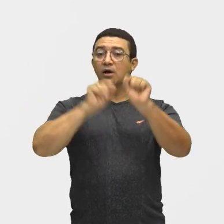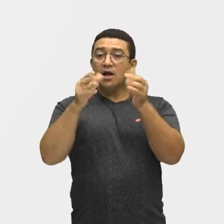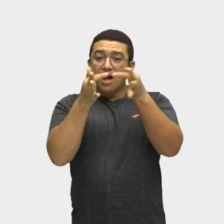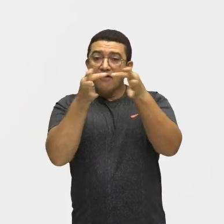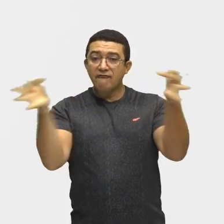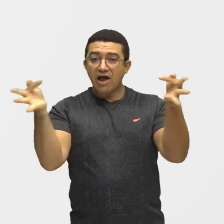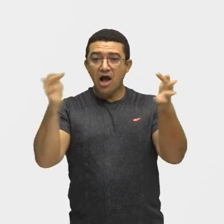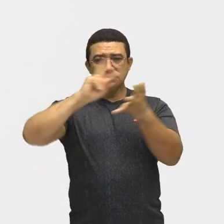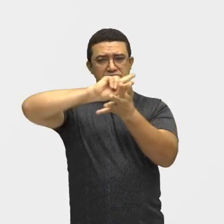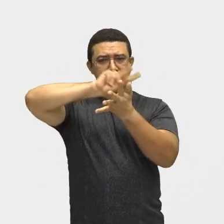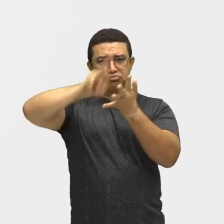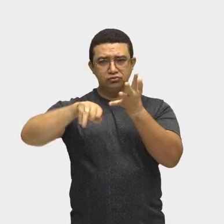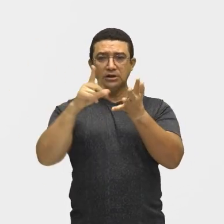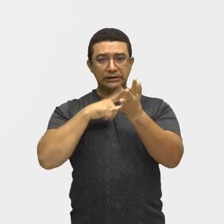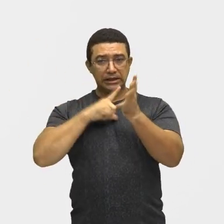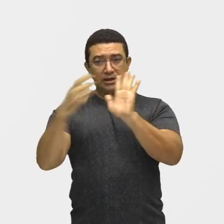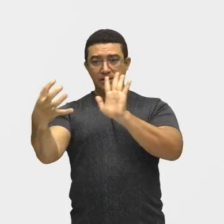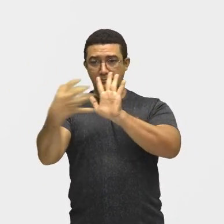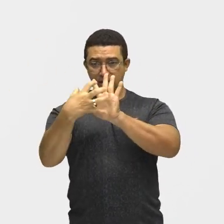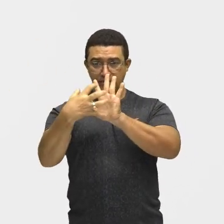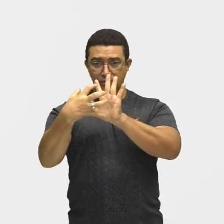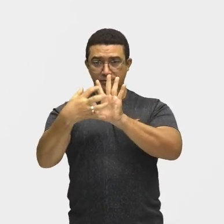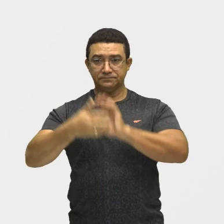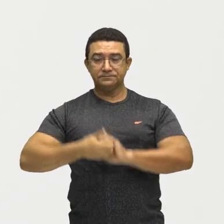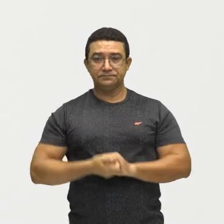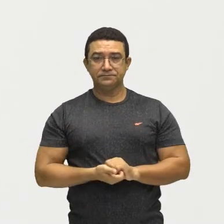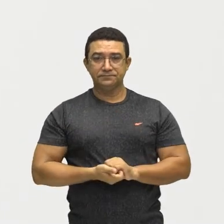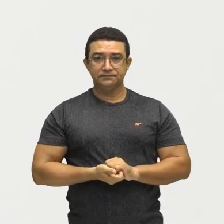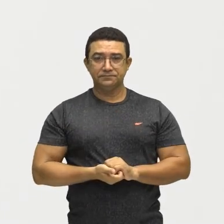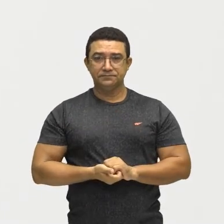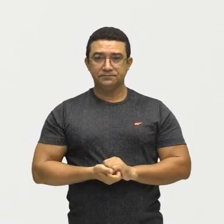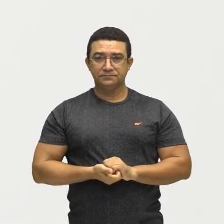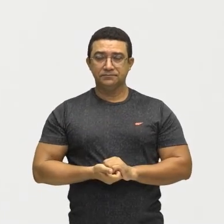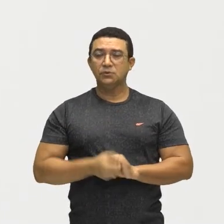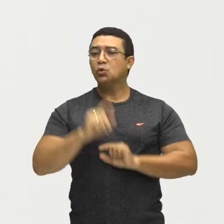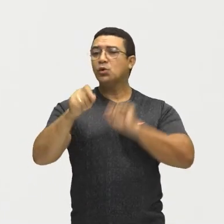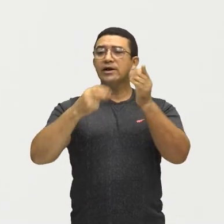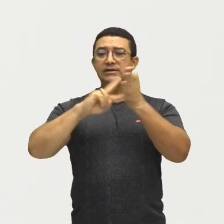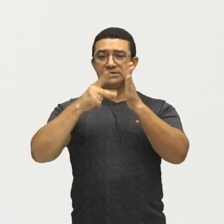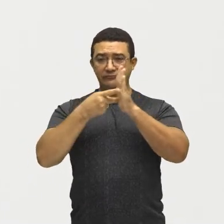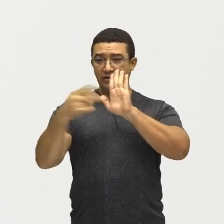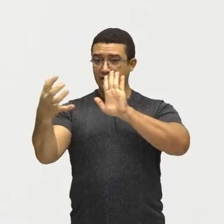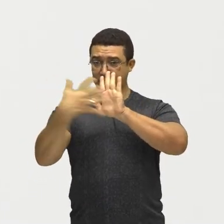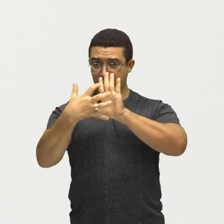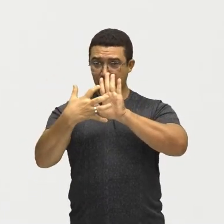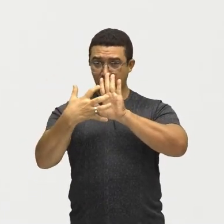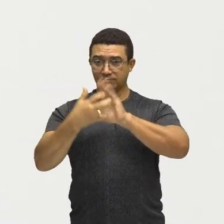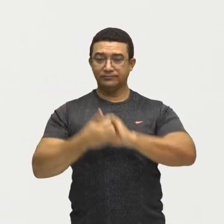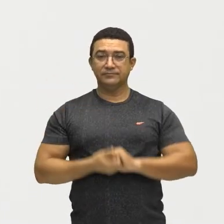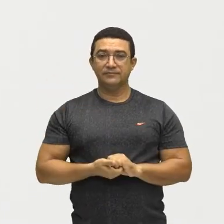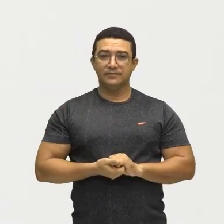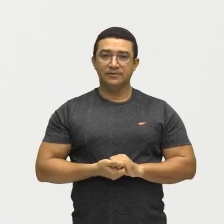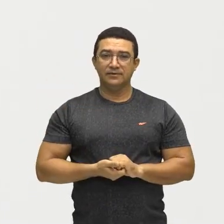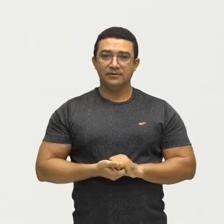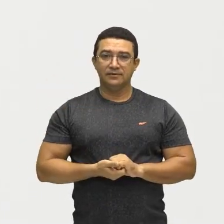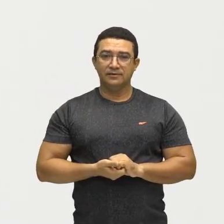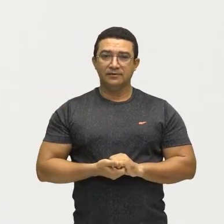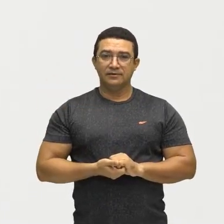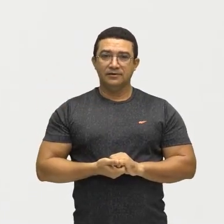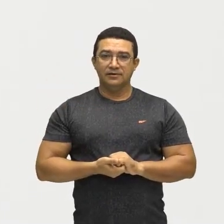frases em que há hipérbole. Então, o que é hipérbole? É uma certa,